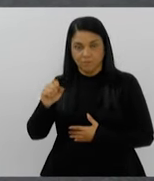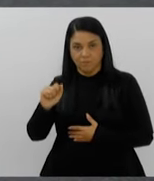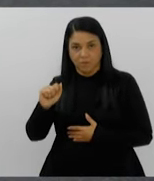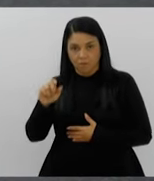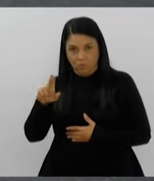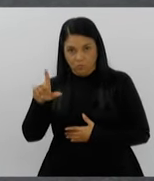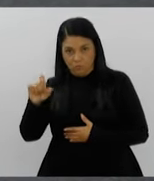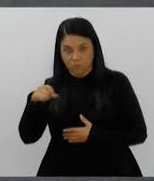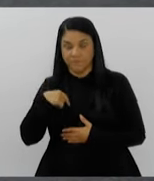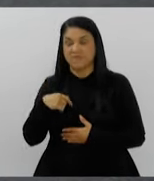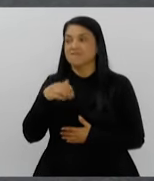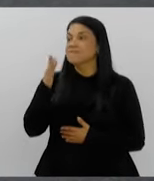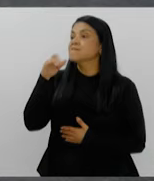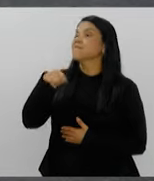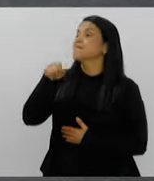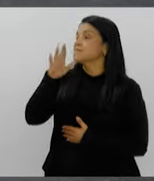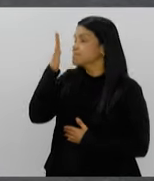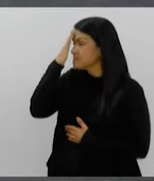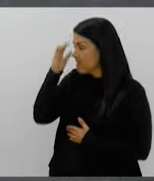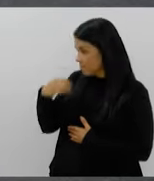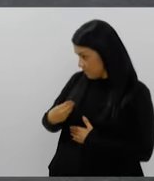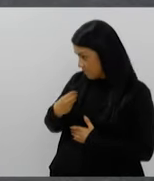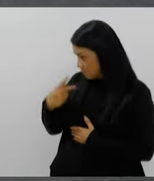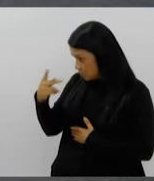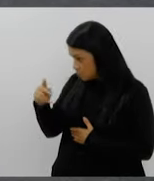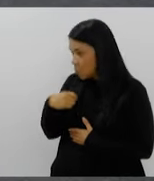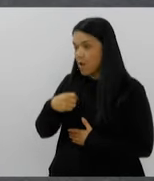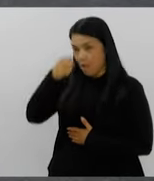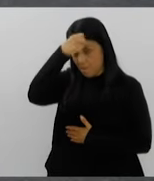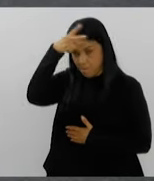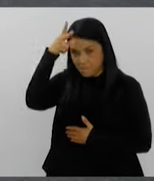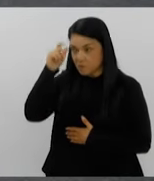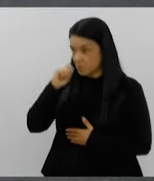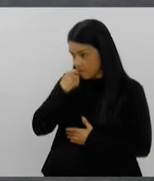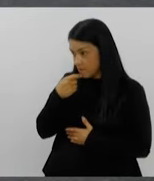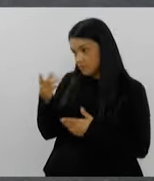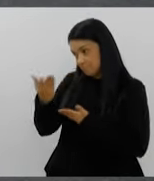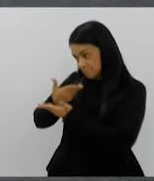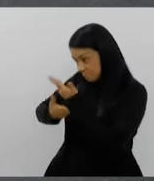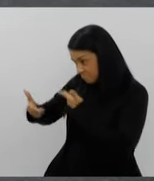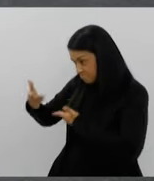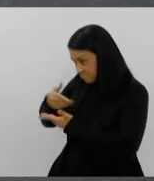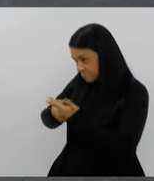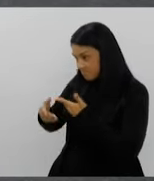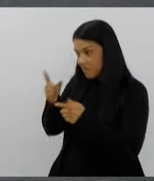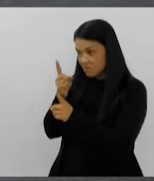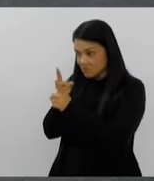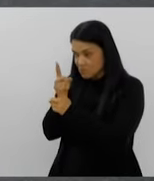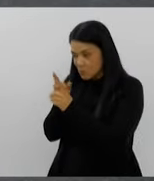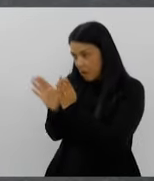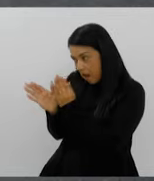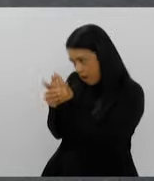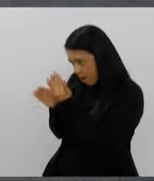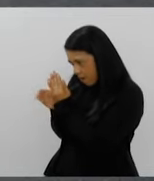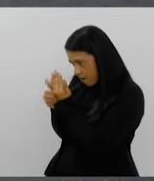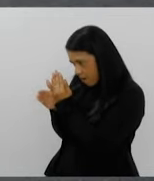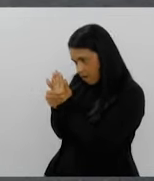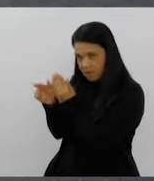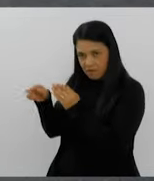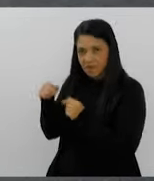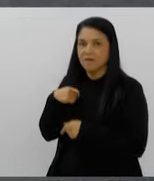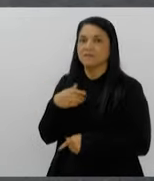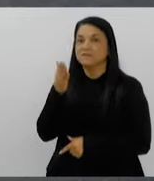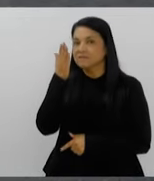sabe muito da sua vida é Eduardo Paes, e você sabe da vida do Eduardo Paes, aos seus encontros, às escuras. Agora,